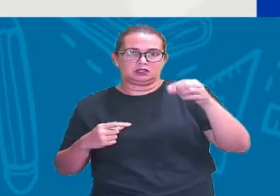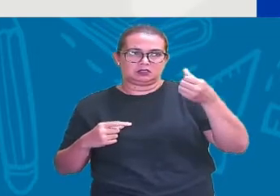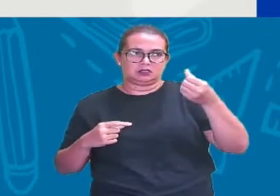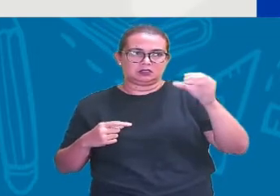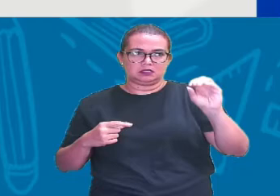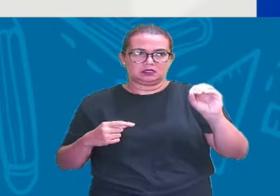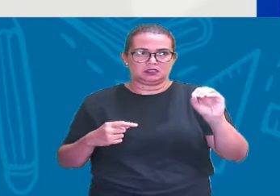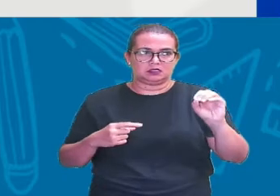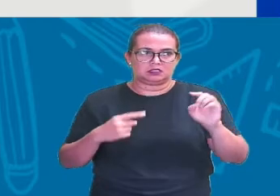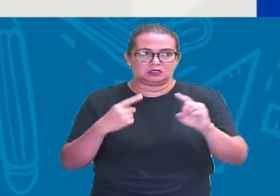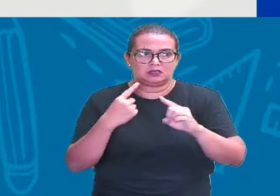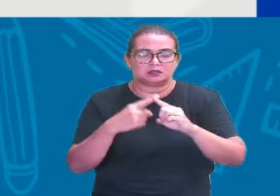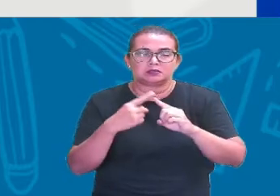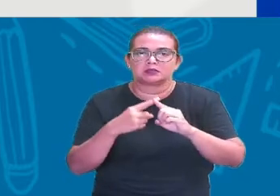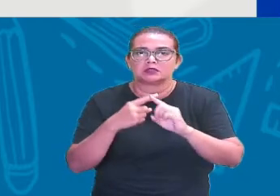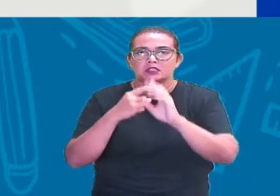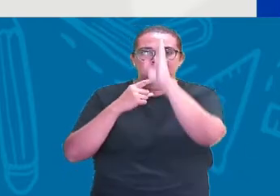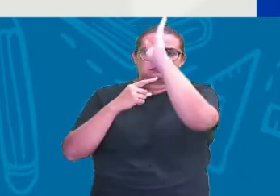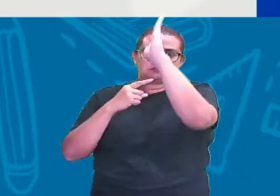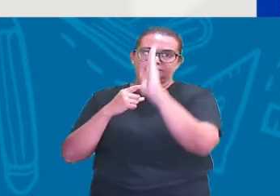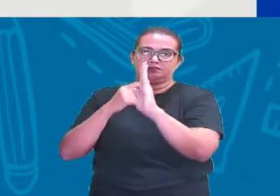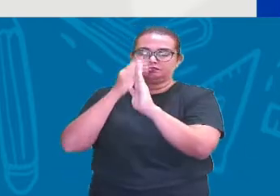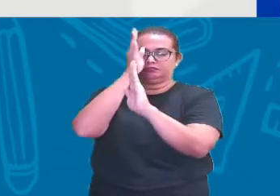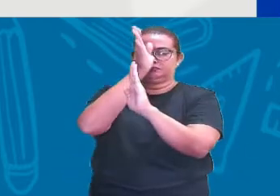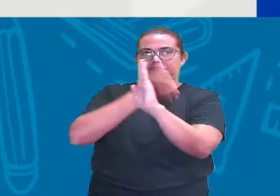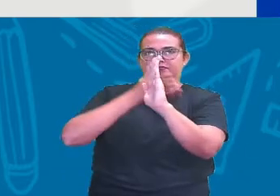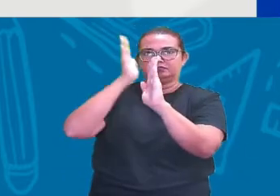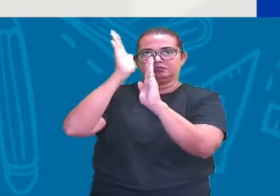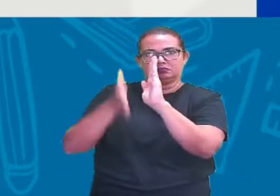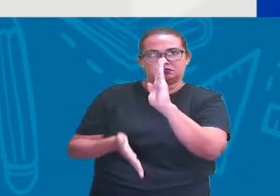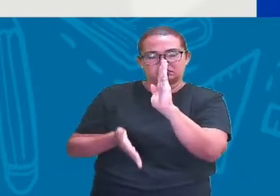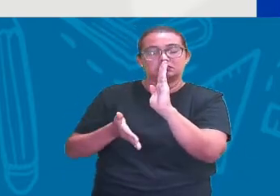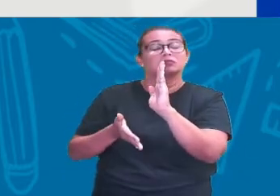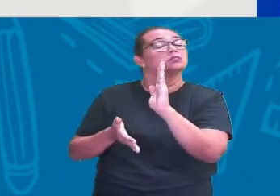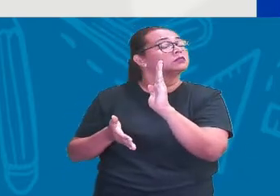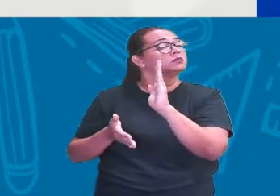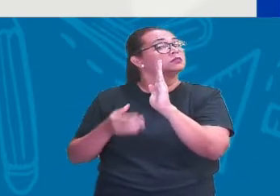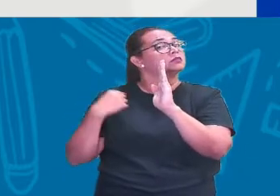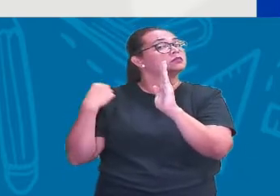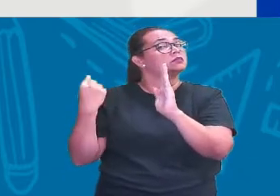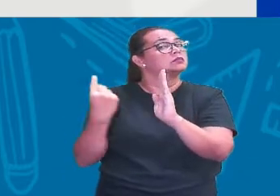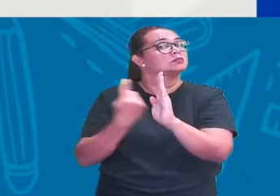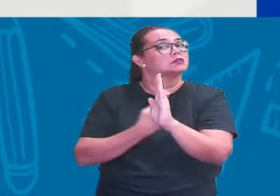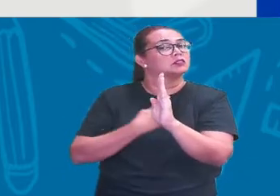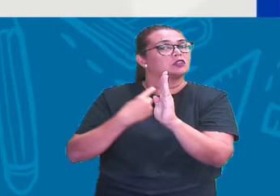a forma fatorada é uma forma de sabermos o